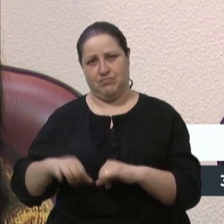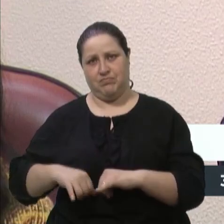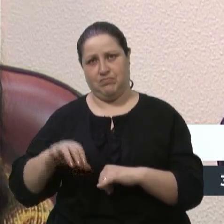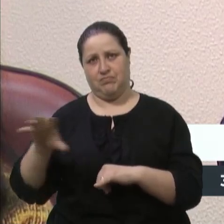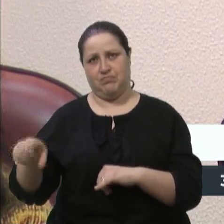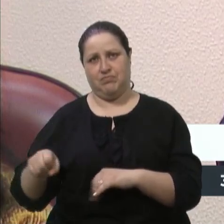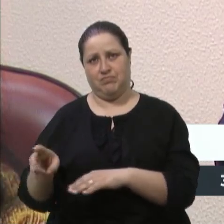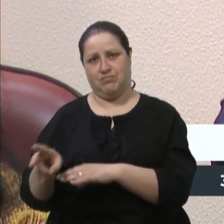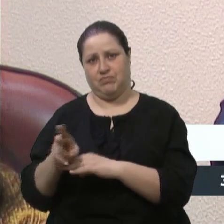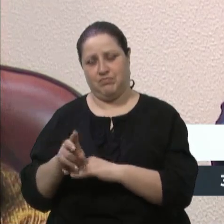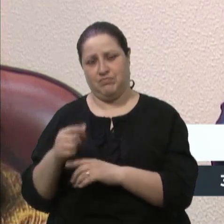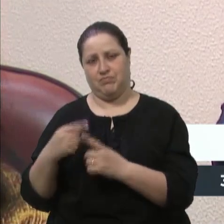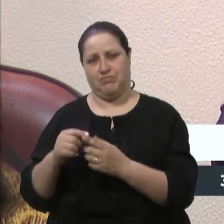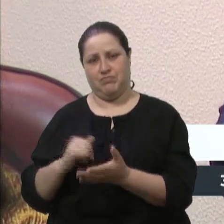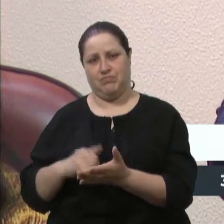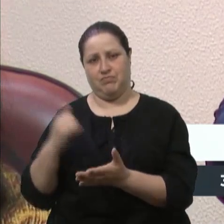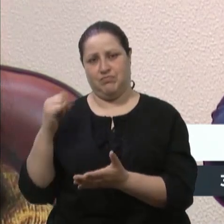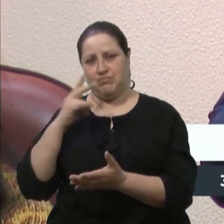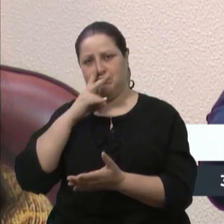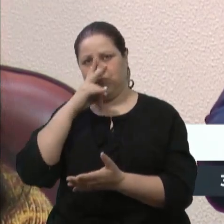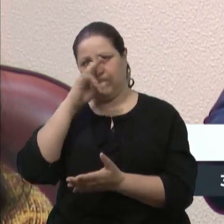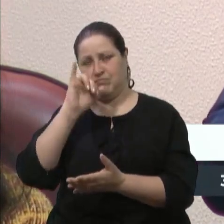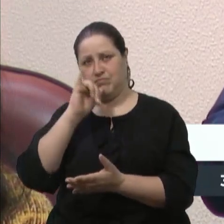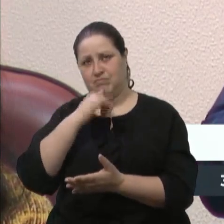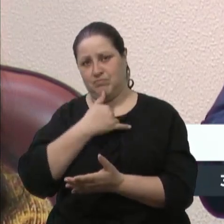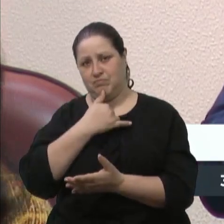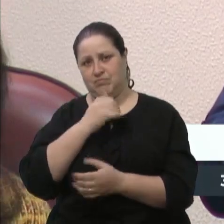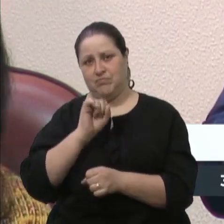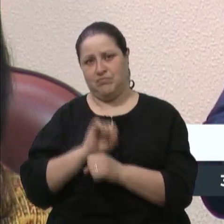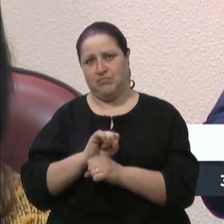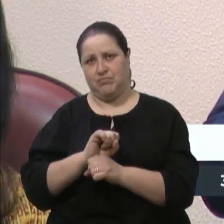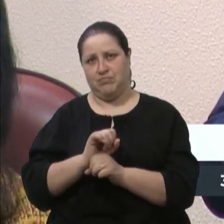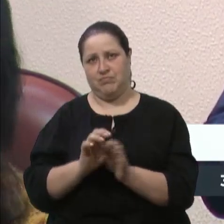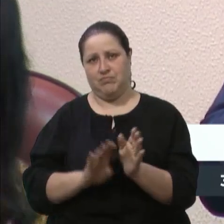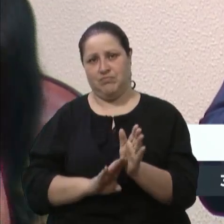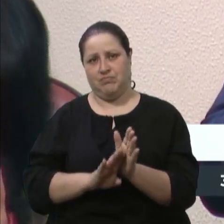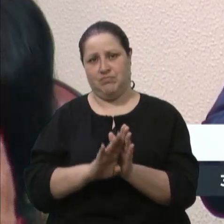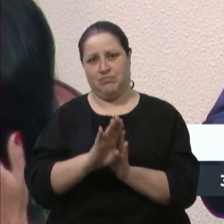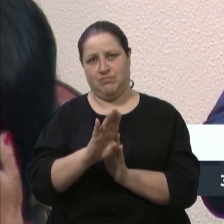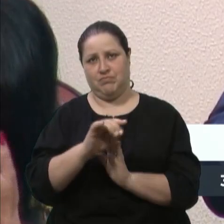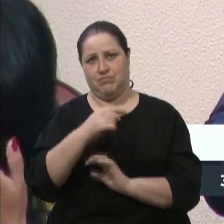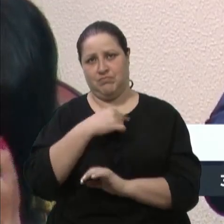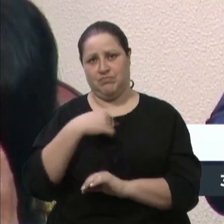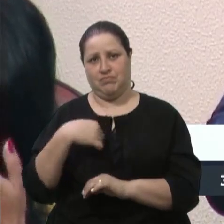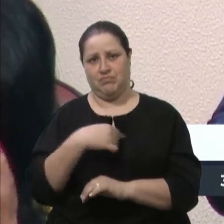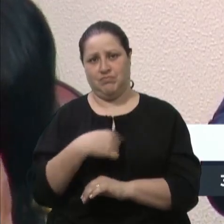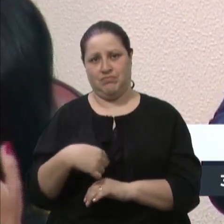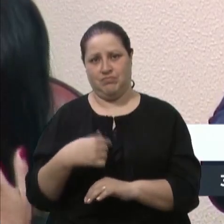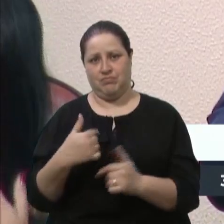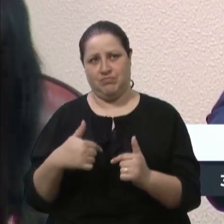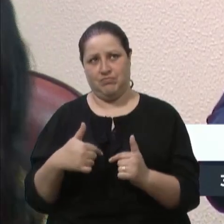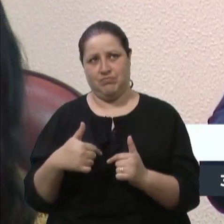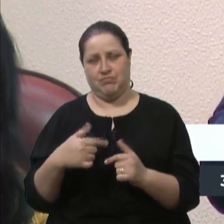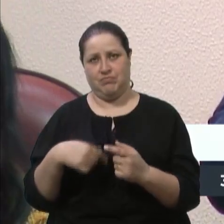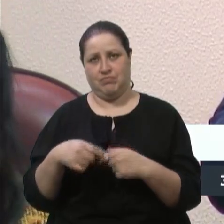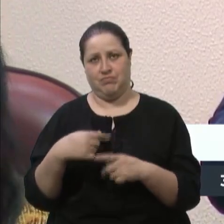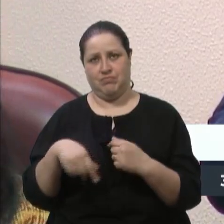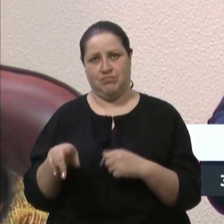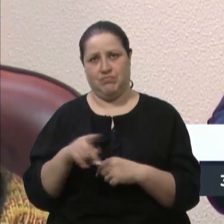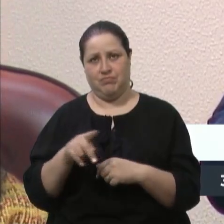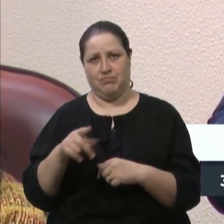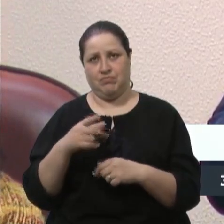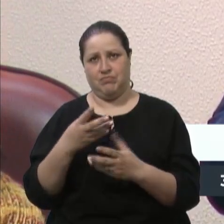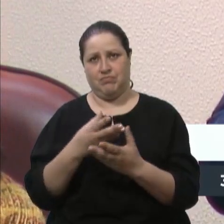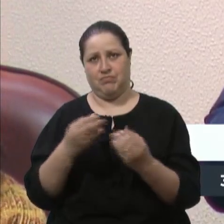pelos altos juros e, infelizmente, barra no crescimento. O vereador Zanquinho, o senhor, que é um economista, professor, e tanto